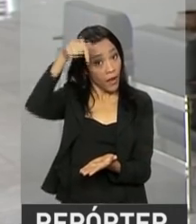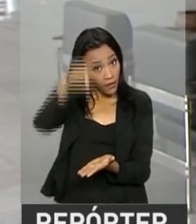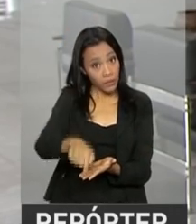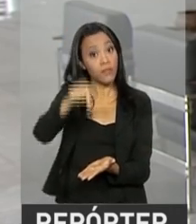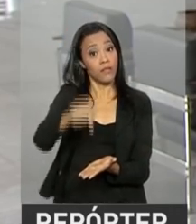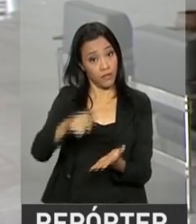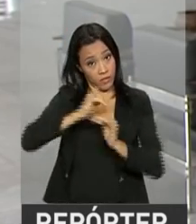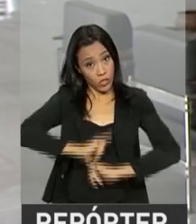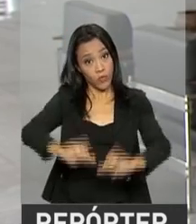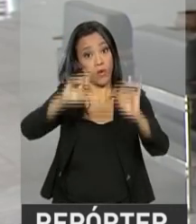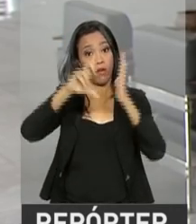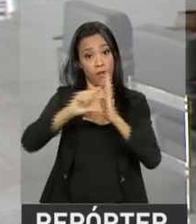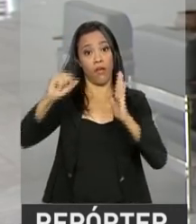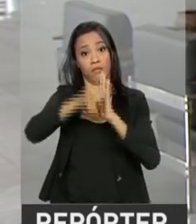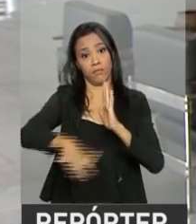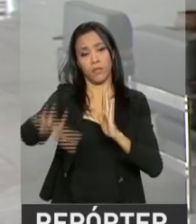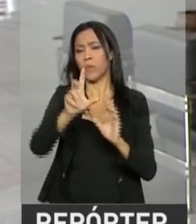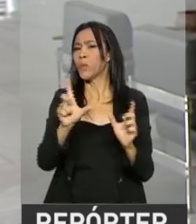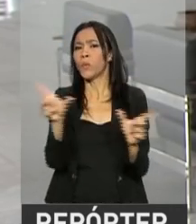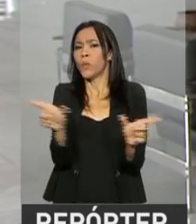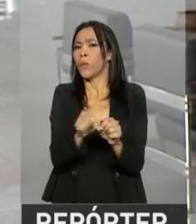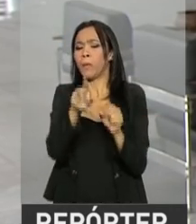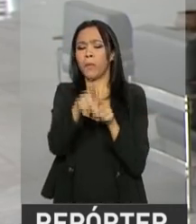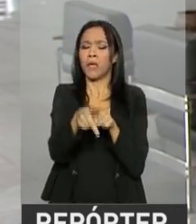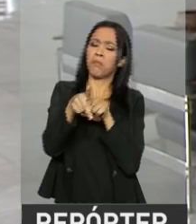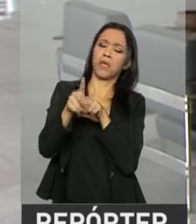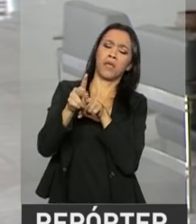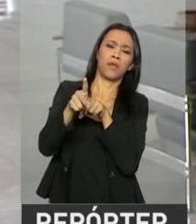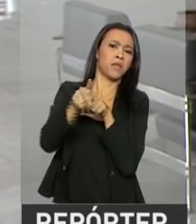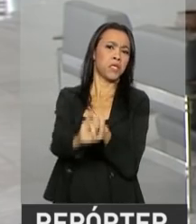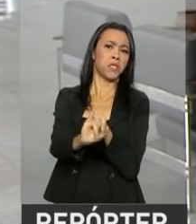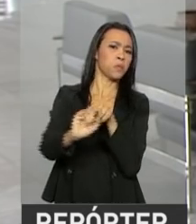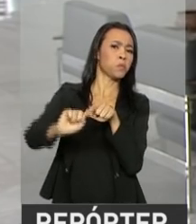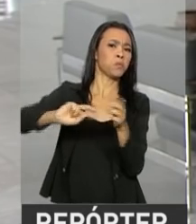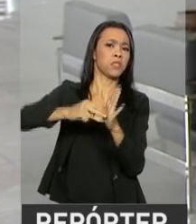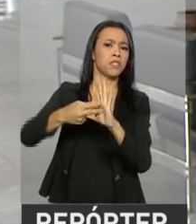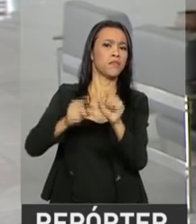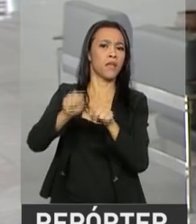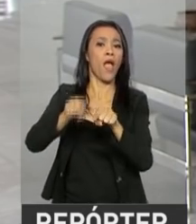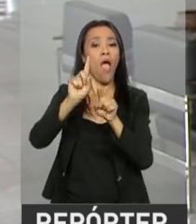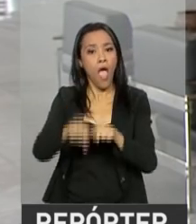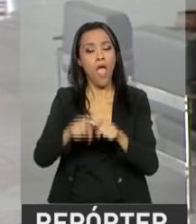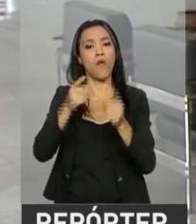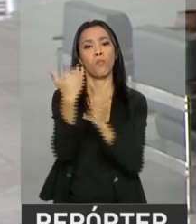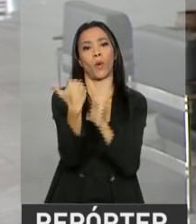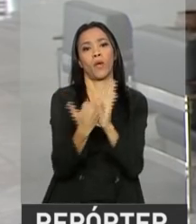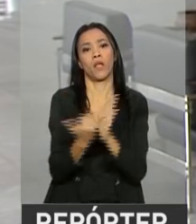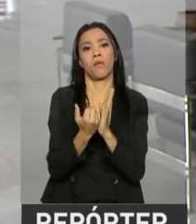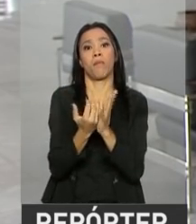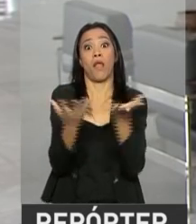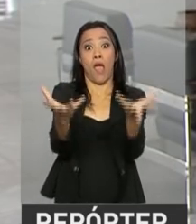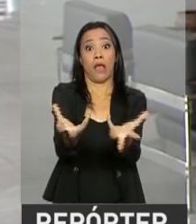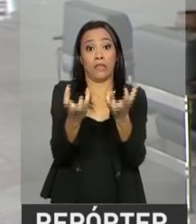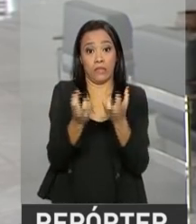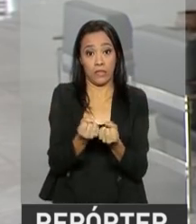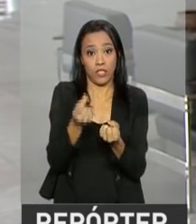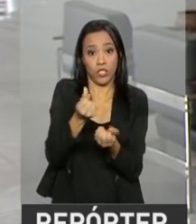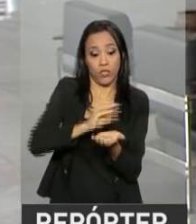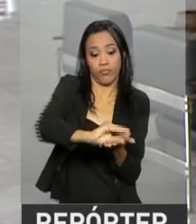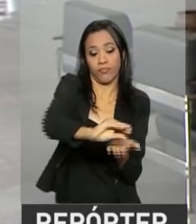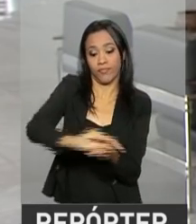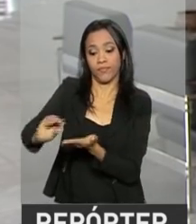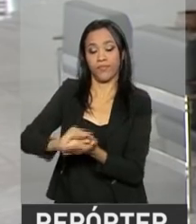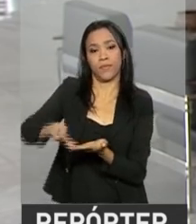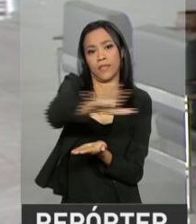do Palácio do Planalto. O PPI, ele deve, enfim, apresentar aí, atrair investimentos privados, especialmente na área